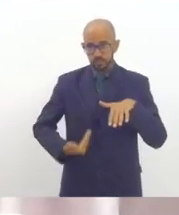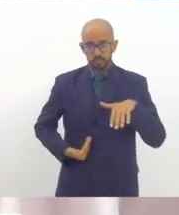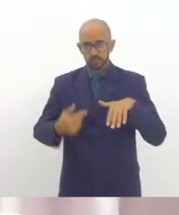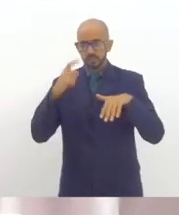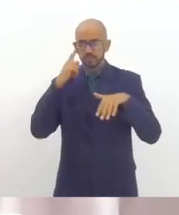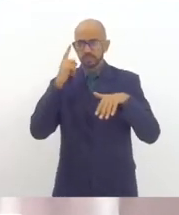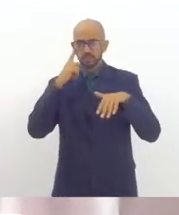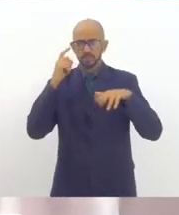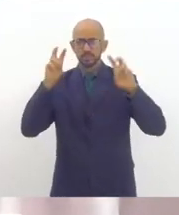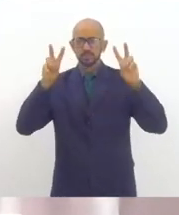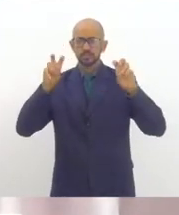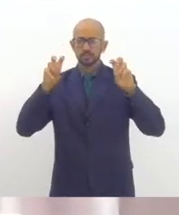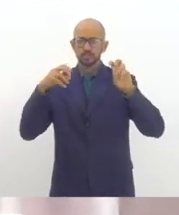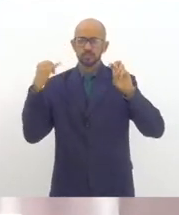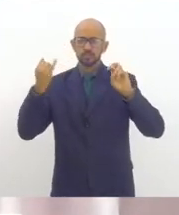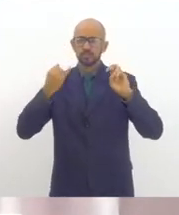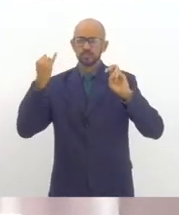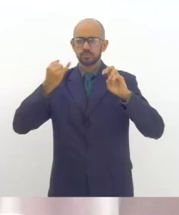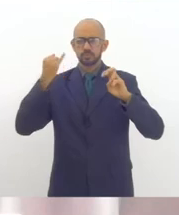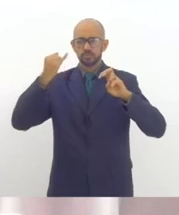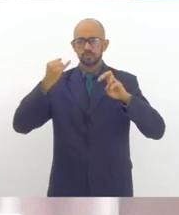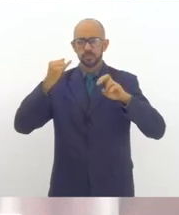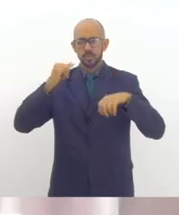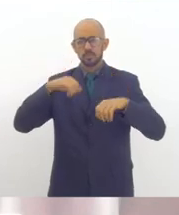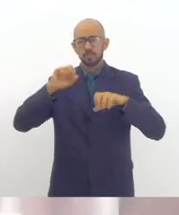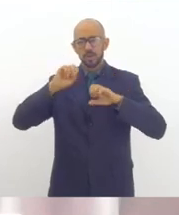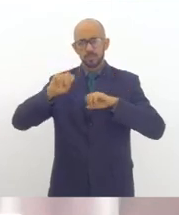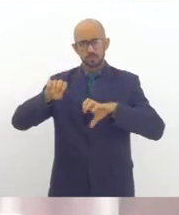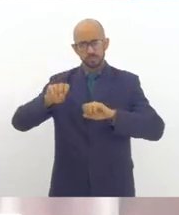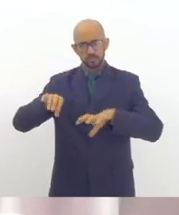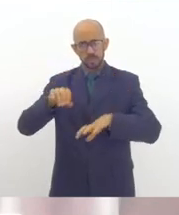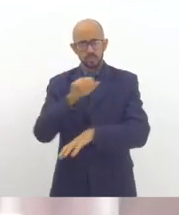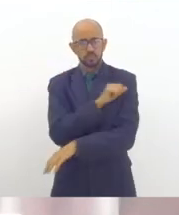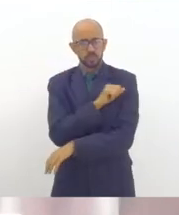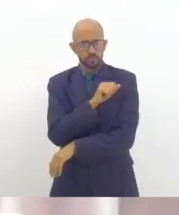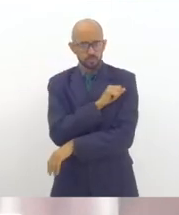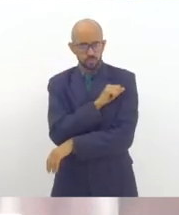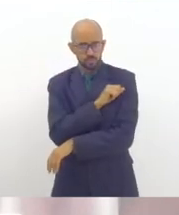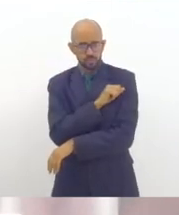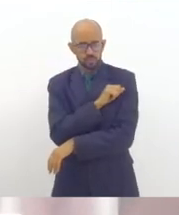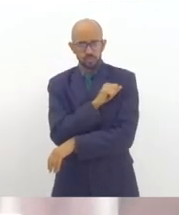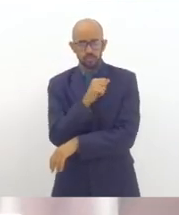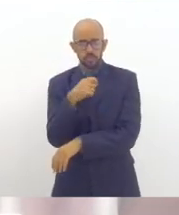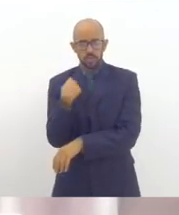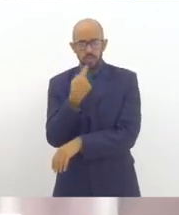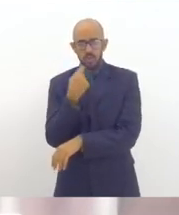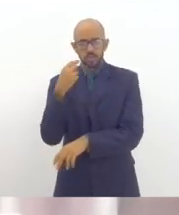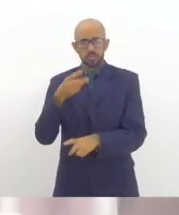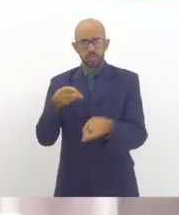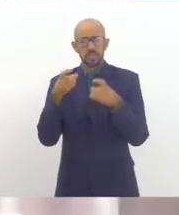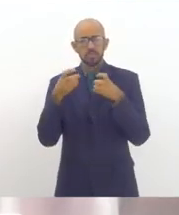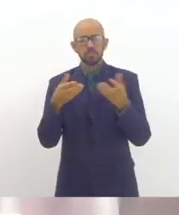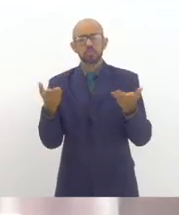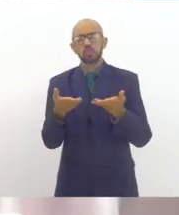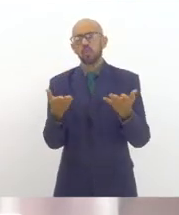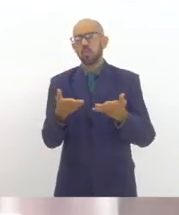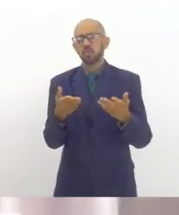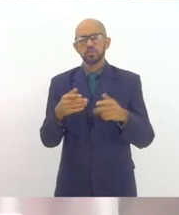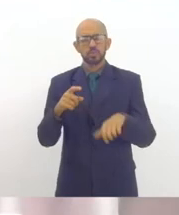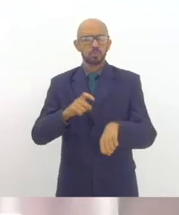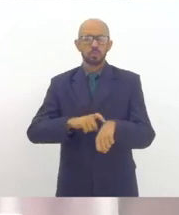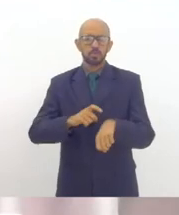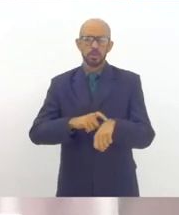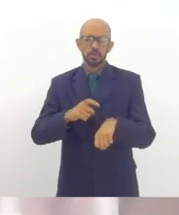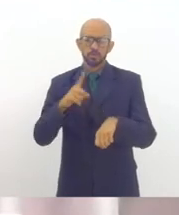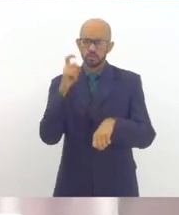tão relevante para a formação dos nossos estudantes. A gente entende que hoje vive um momento crítico no que diz respeito